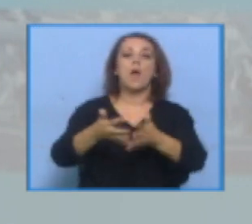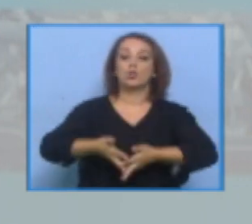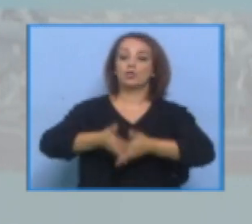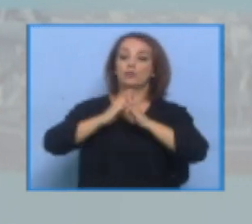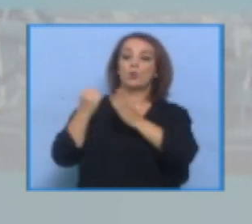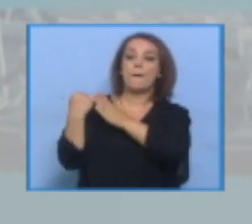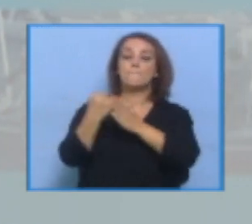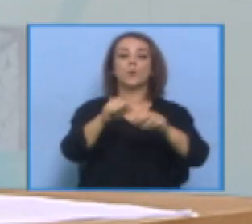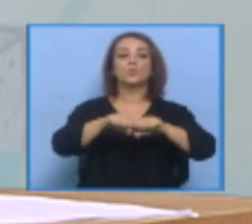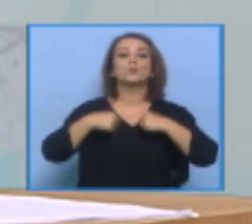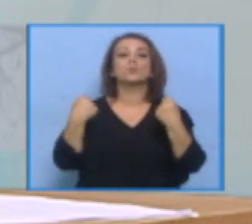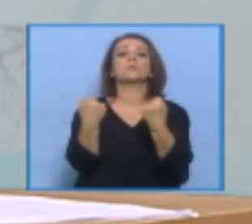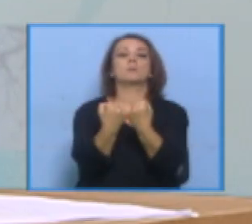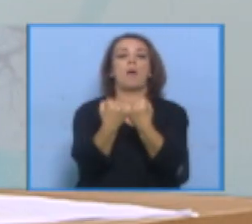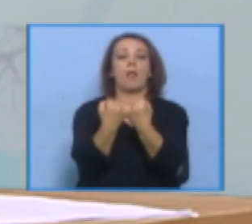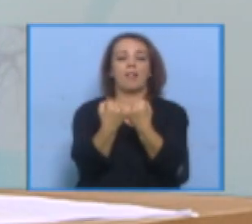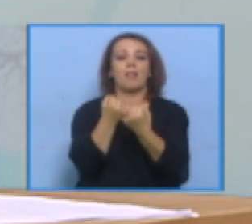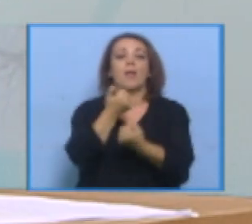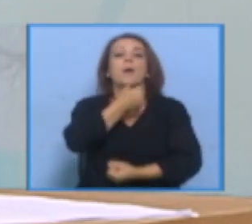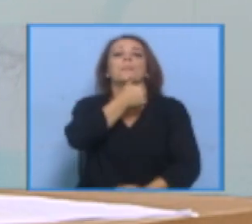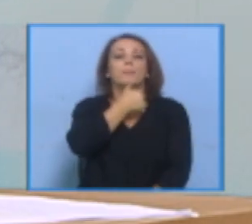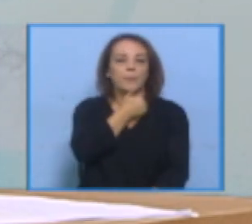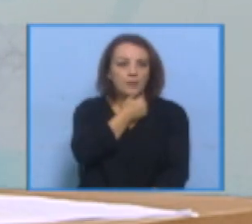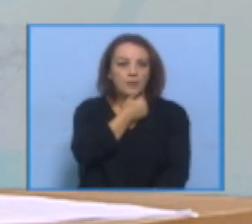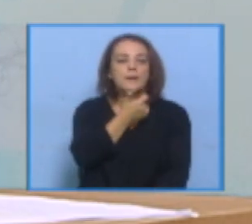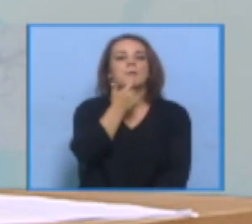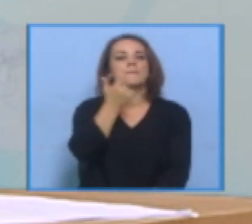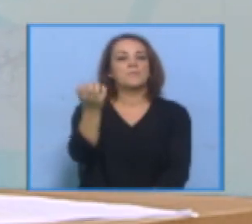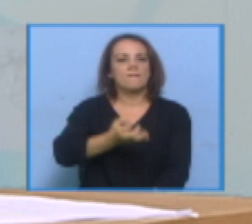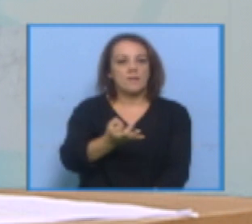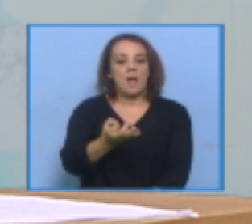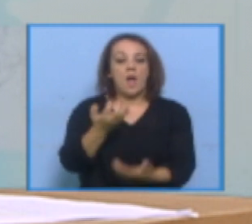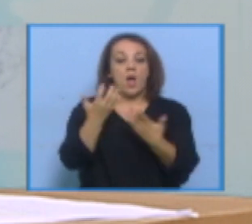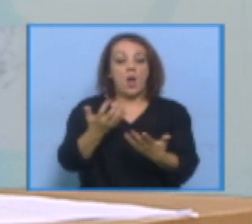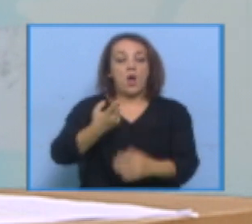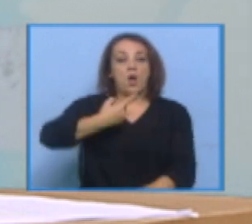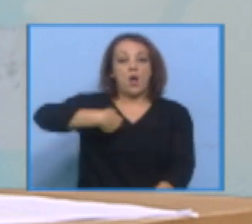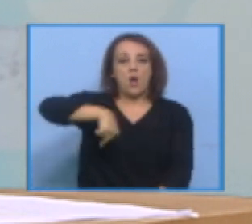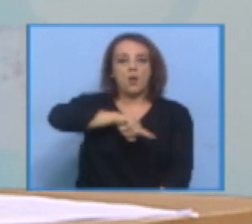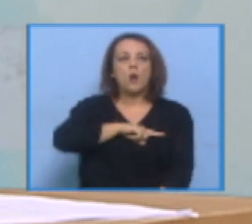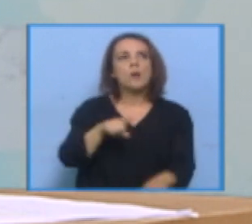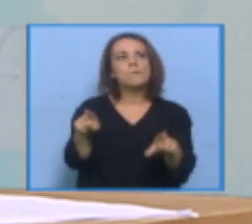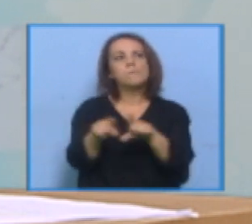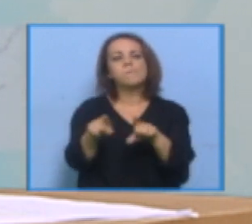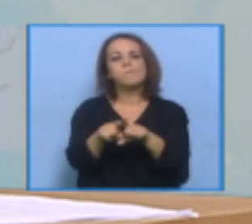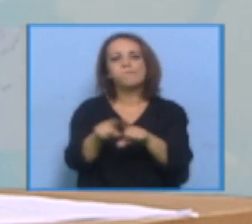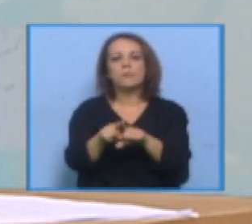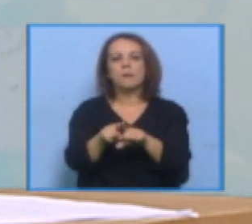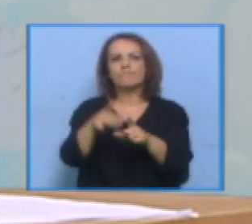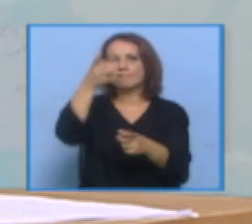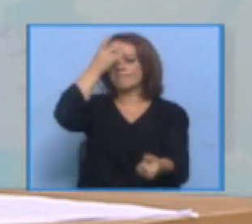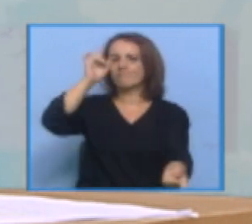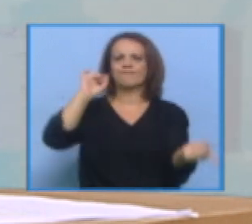social. Exatamente. Nós estamos agora a entrar numa espécie de contradição. A falta